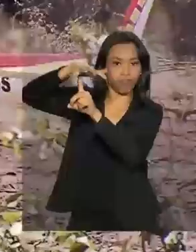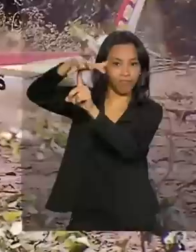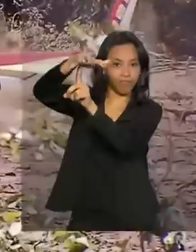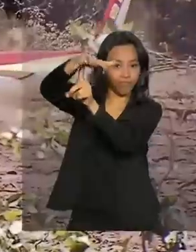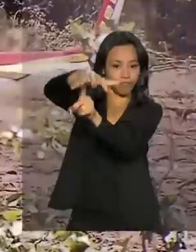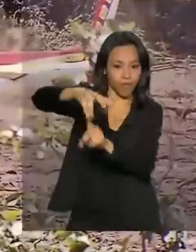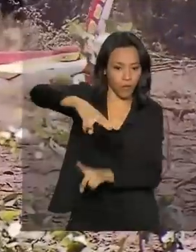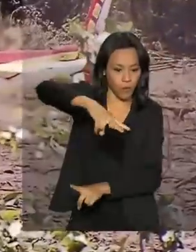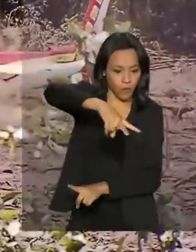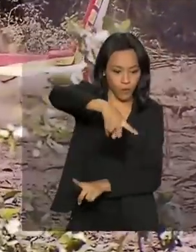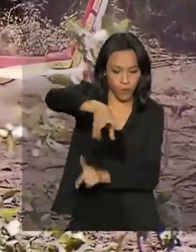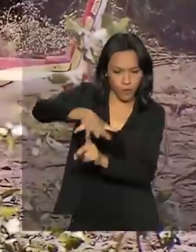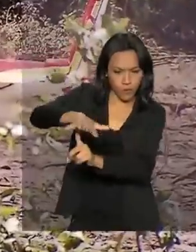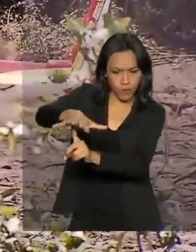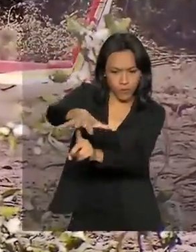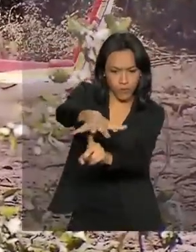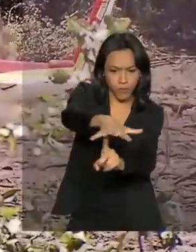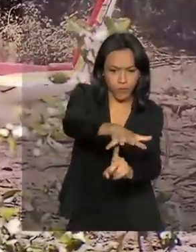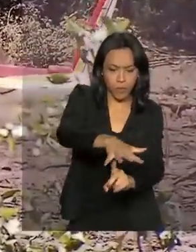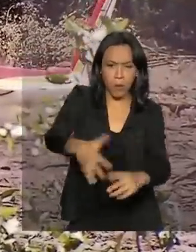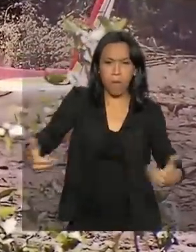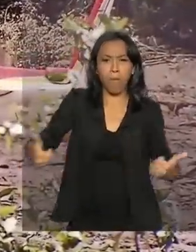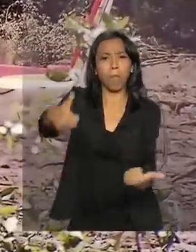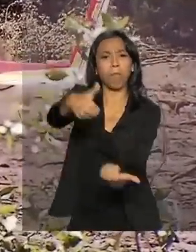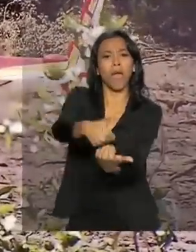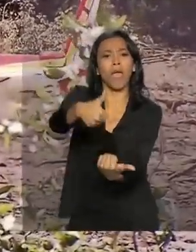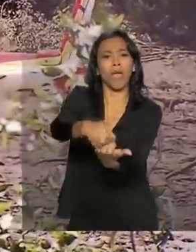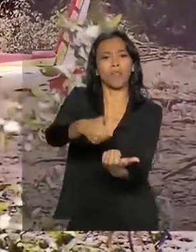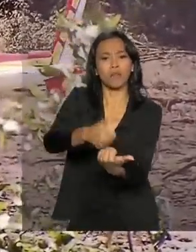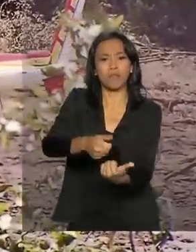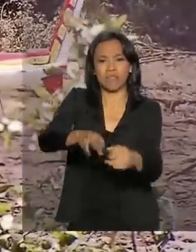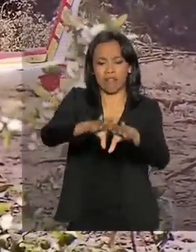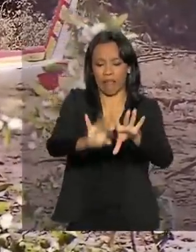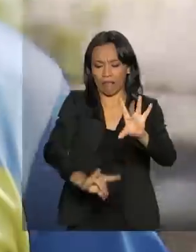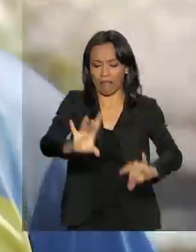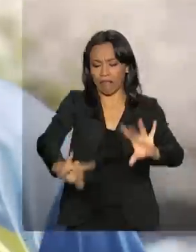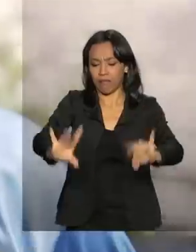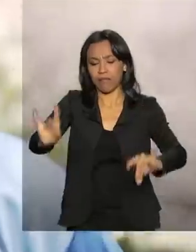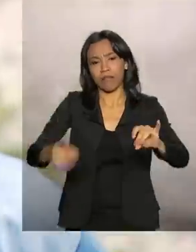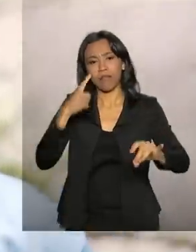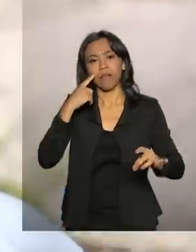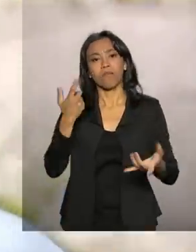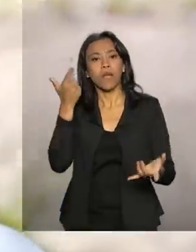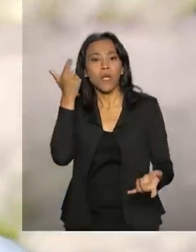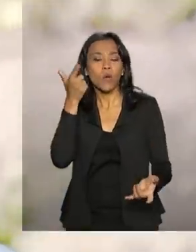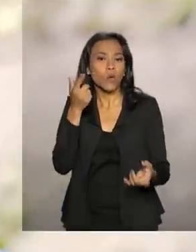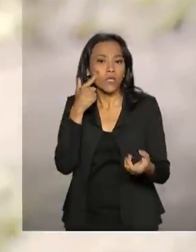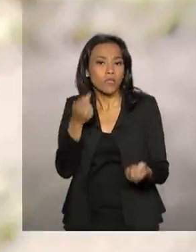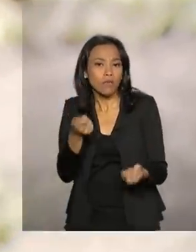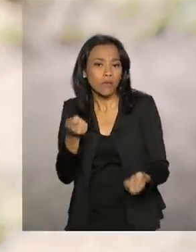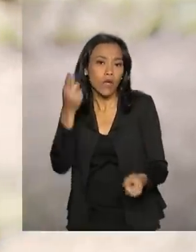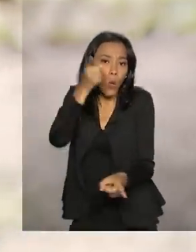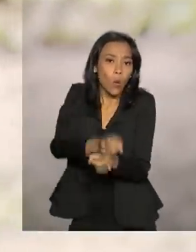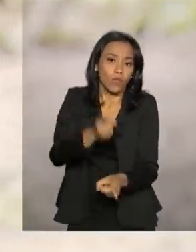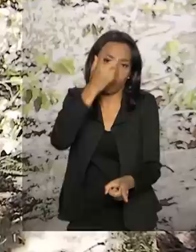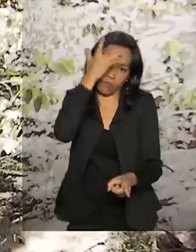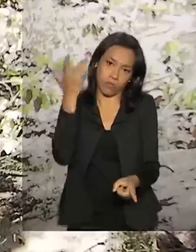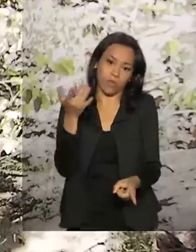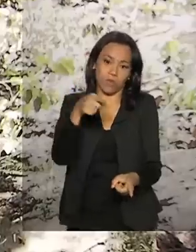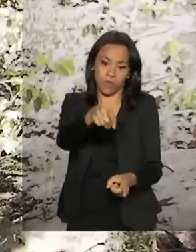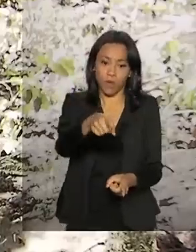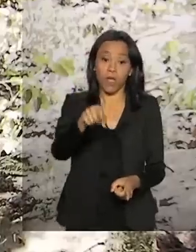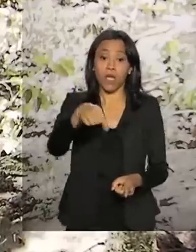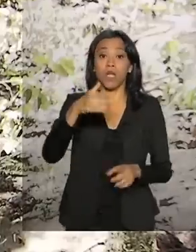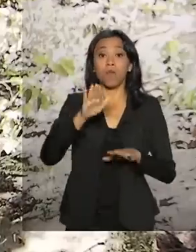Eles sobrevoavam bem próximo ao mar de lama na tentativa de achar alguma vítima. Paulo mora em Brumadinho há 25 anos